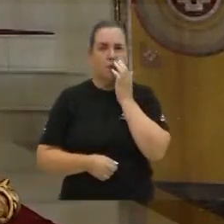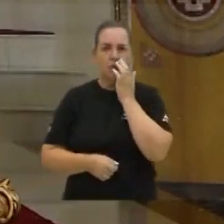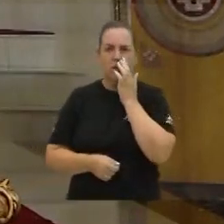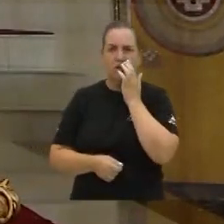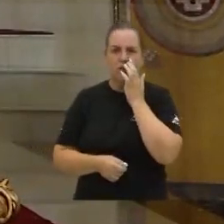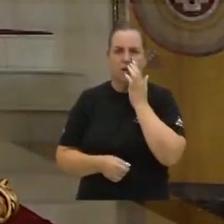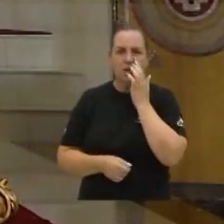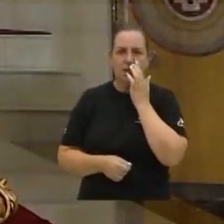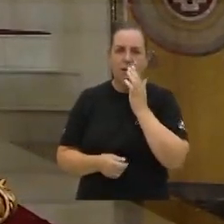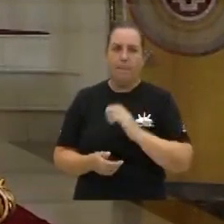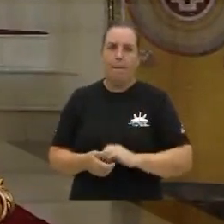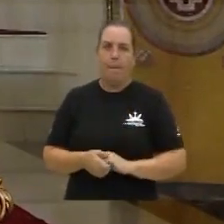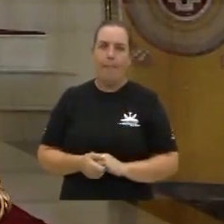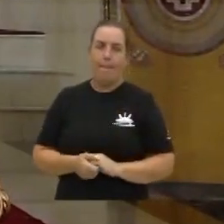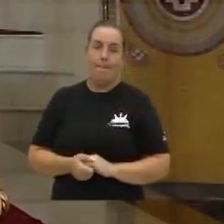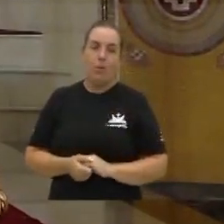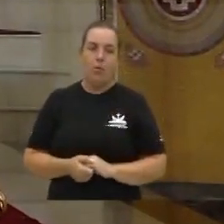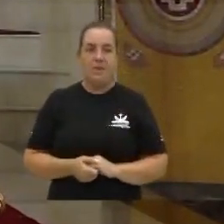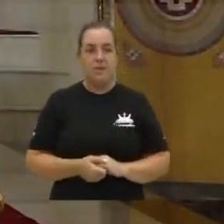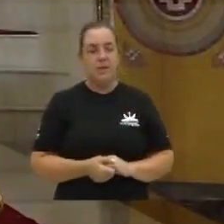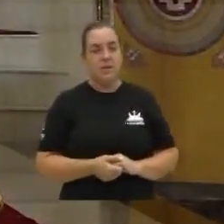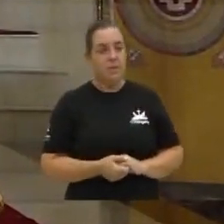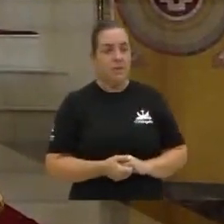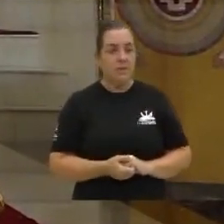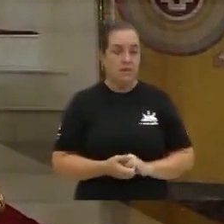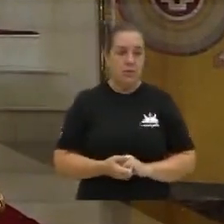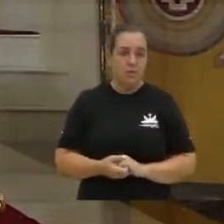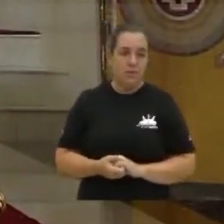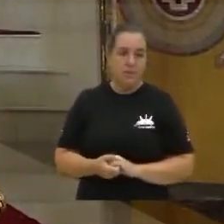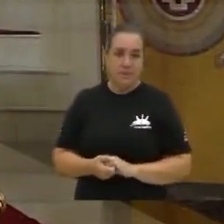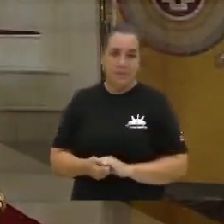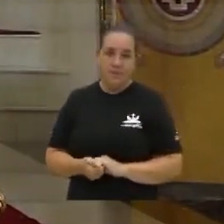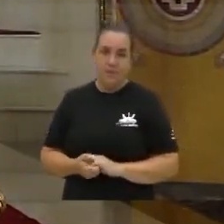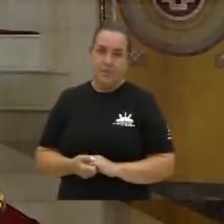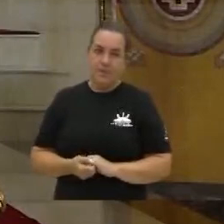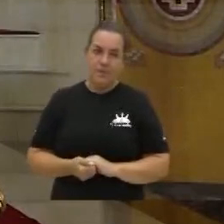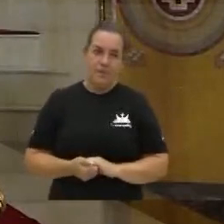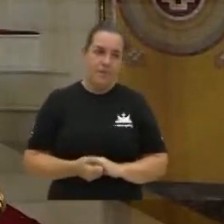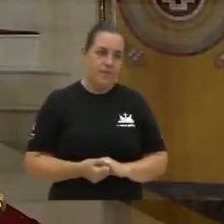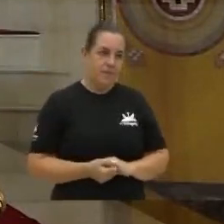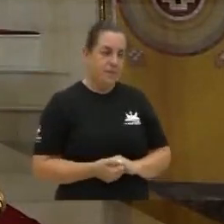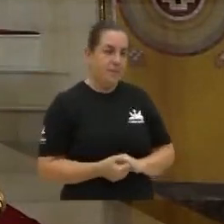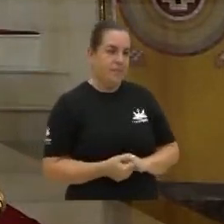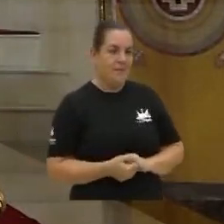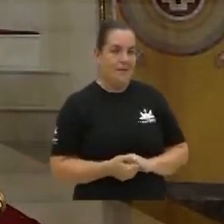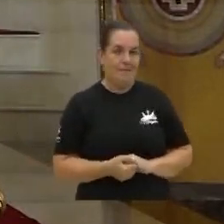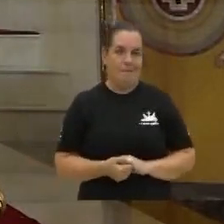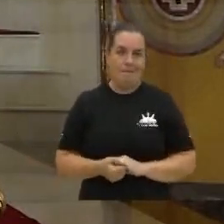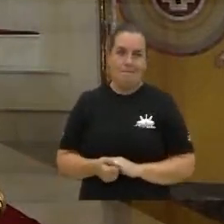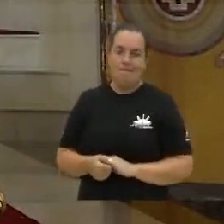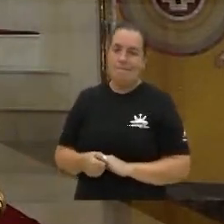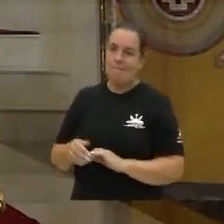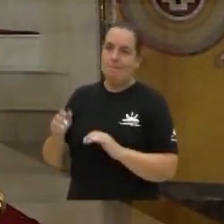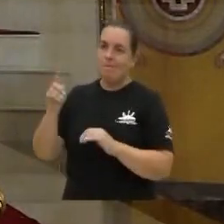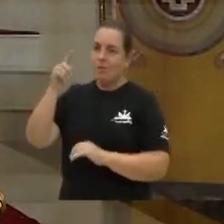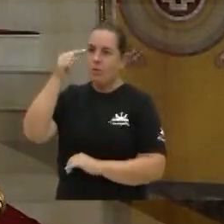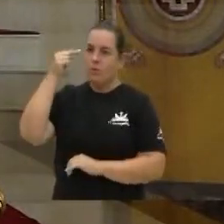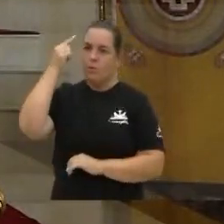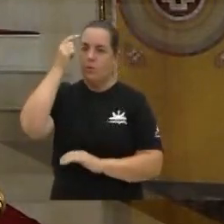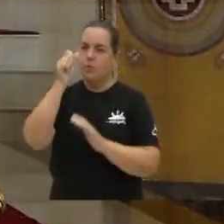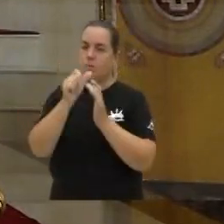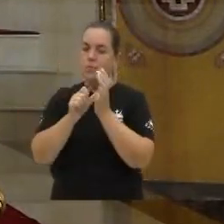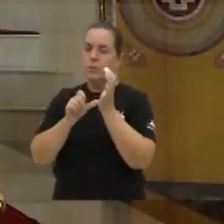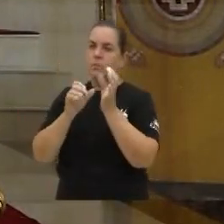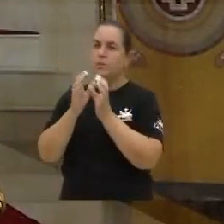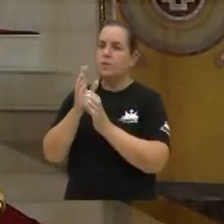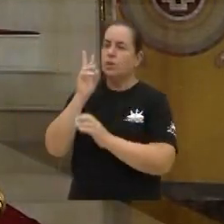Contemplar as cinco chagas de Jesus, eu vi o quanto